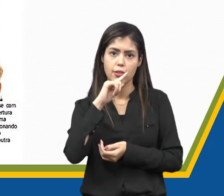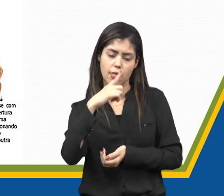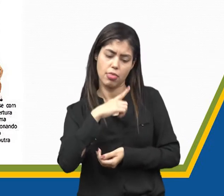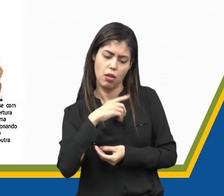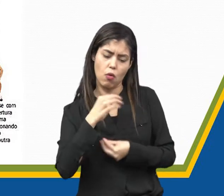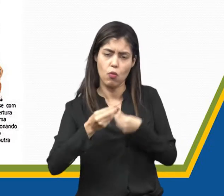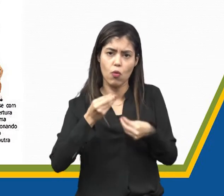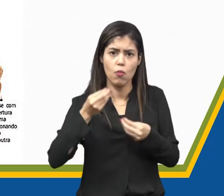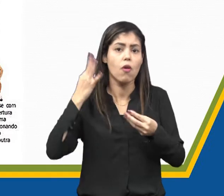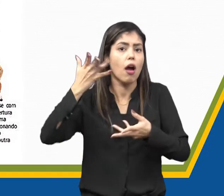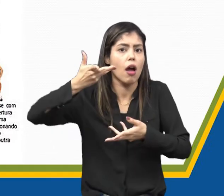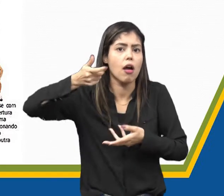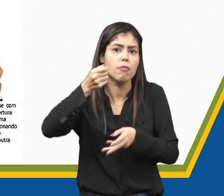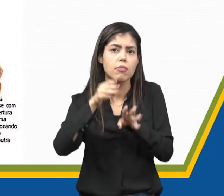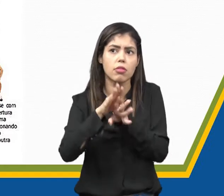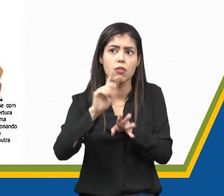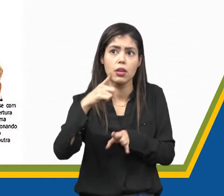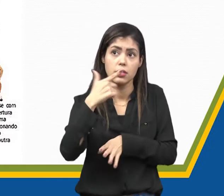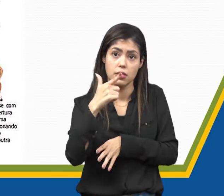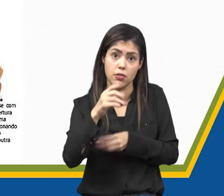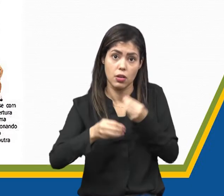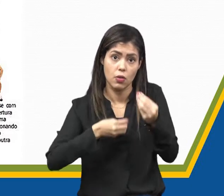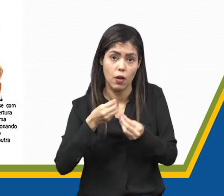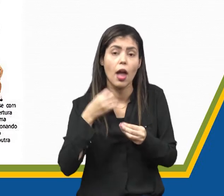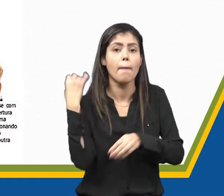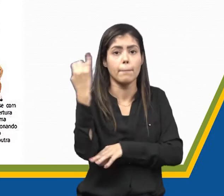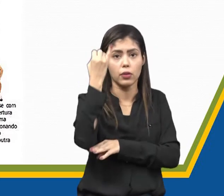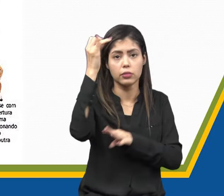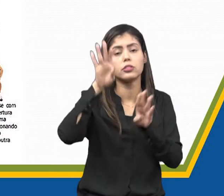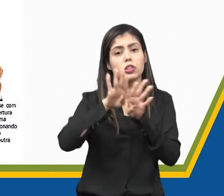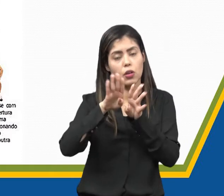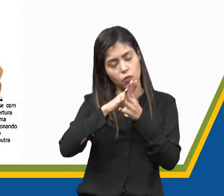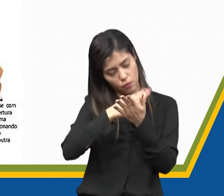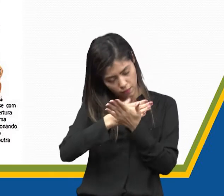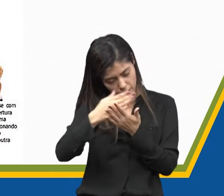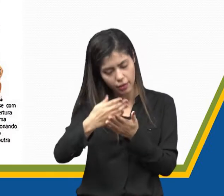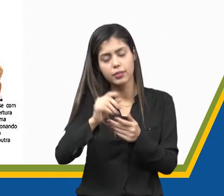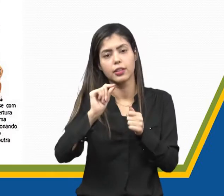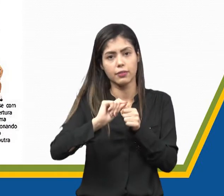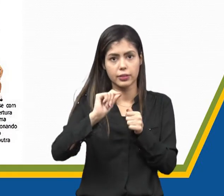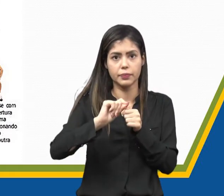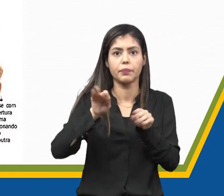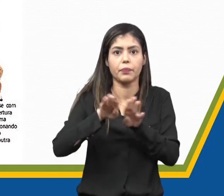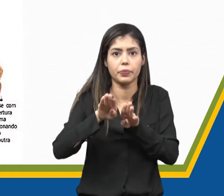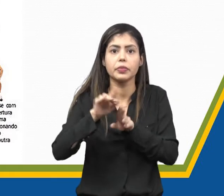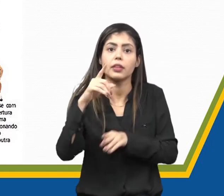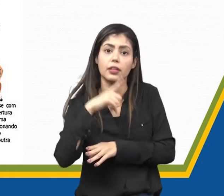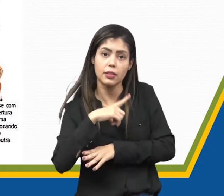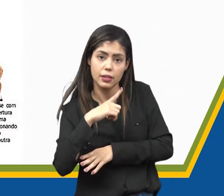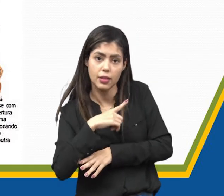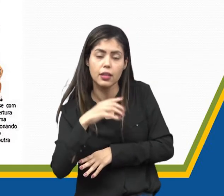como hábito fazer, e se não tem o hábito, é importante que você comece a fazer, é importante que você